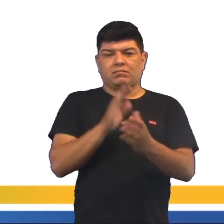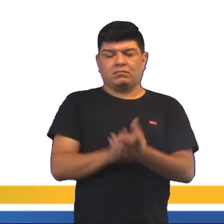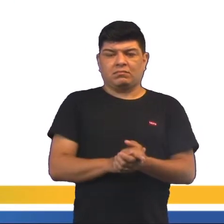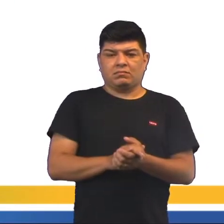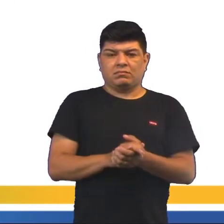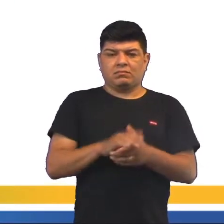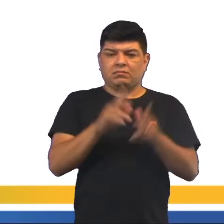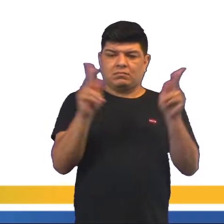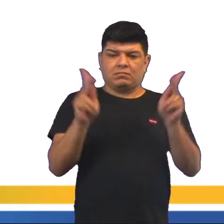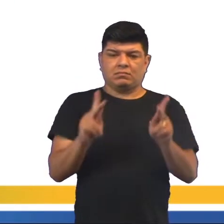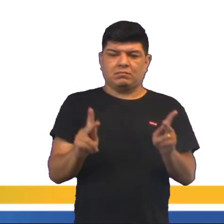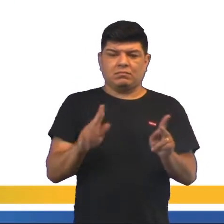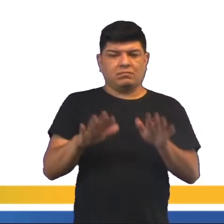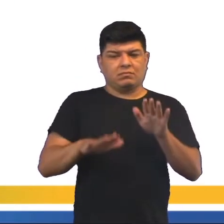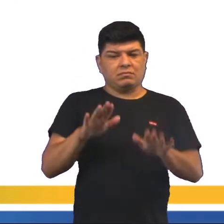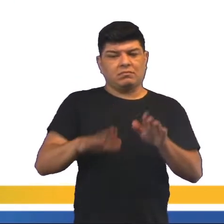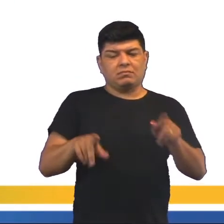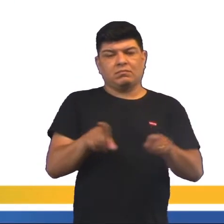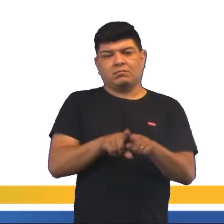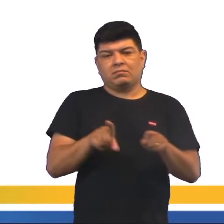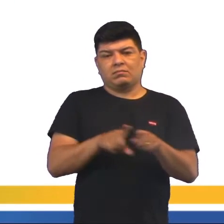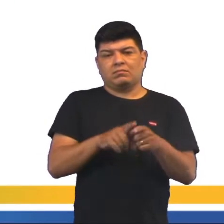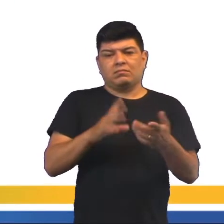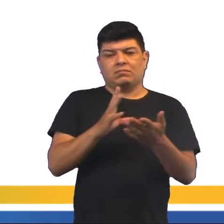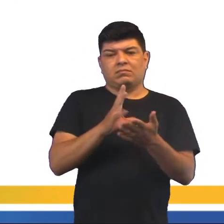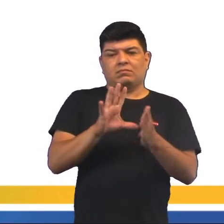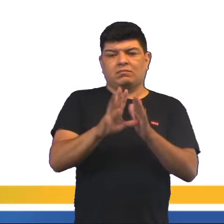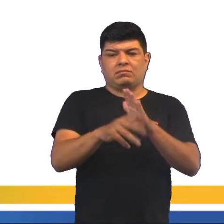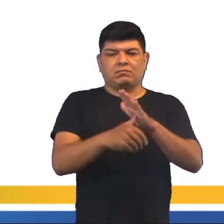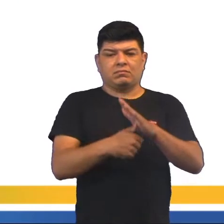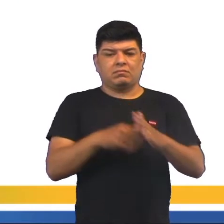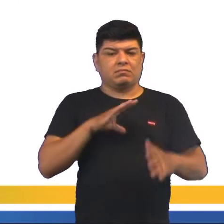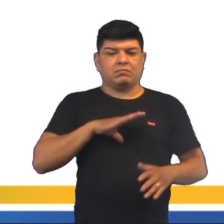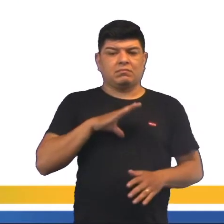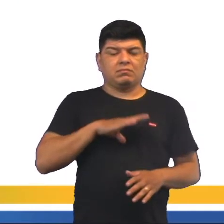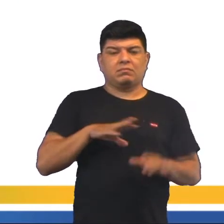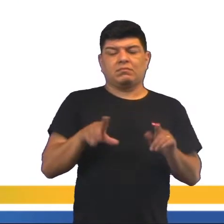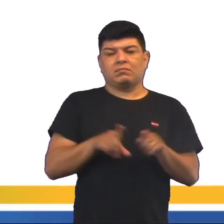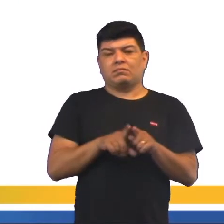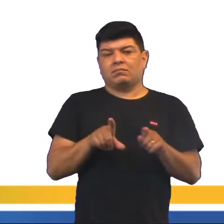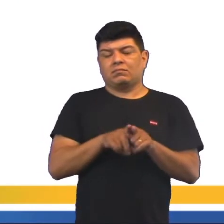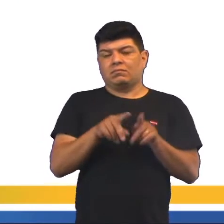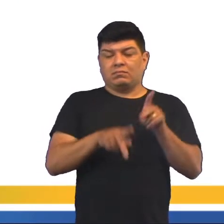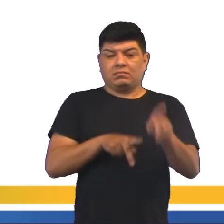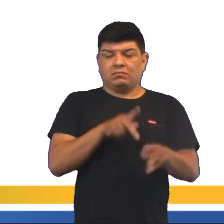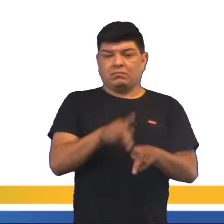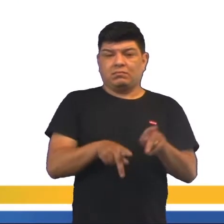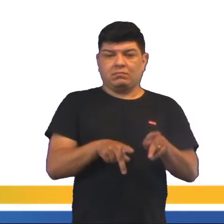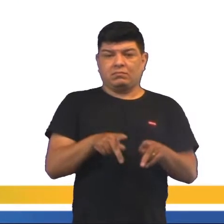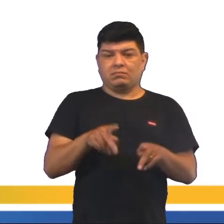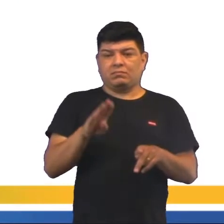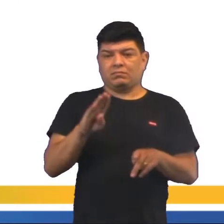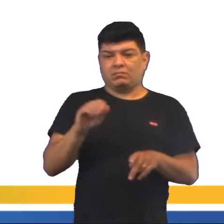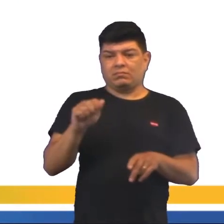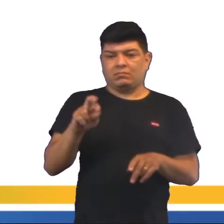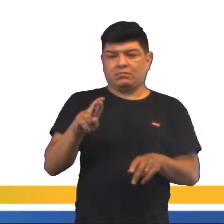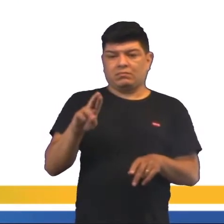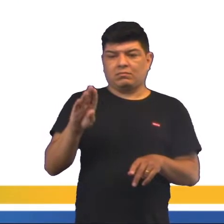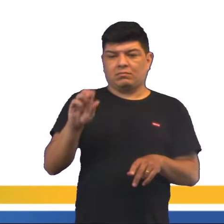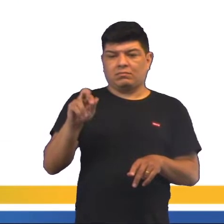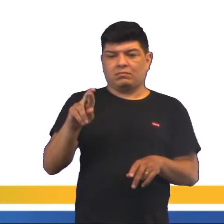vezes pacíficas e em outras, saqueando cidades. Os povos germânicos eram chamados de bárbaros pelos romanos